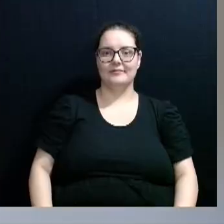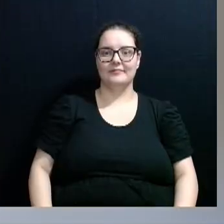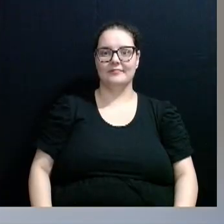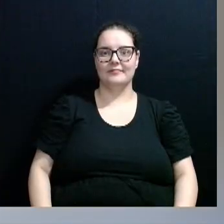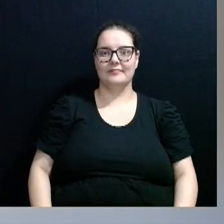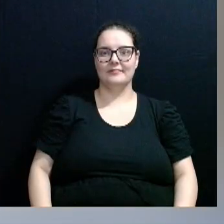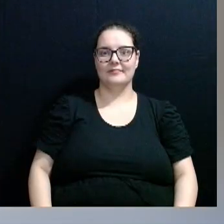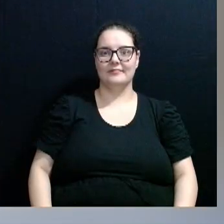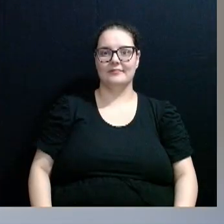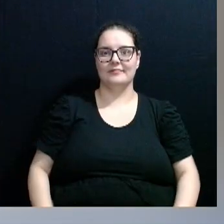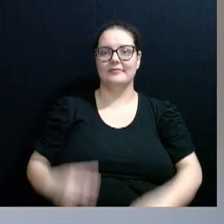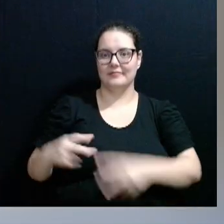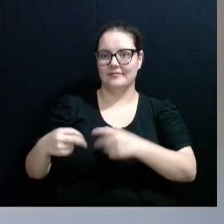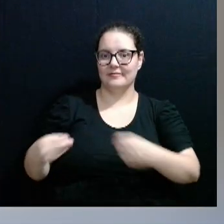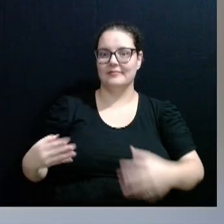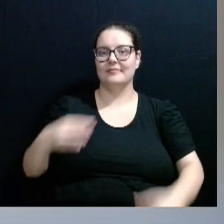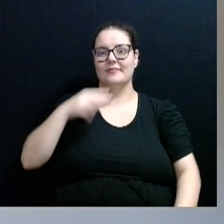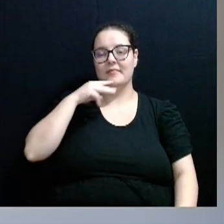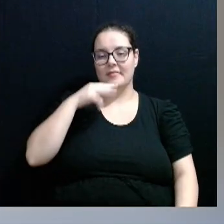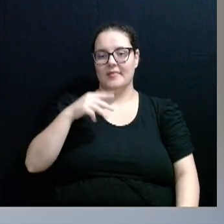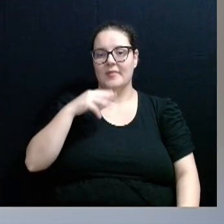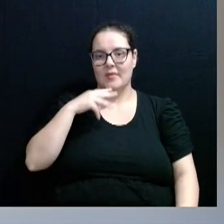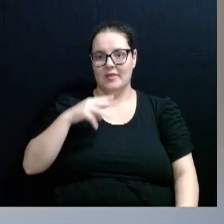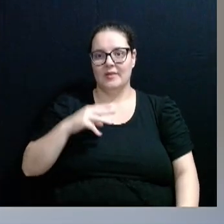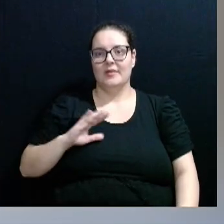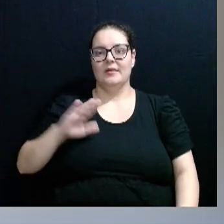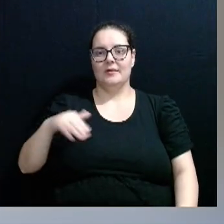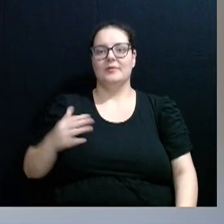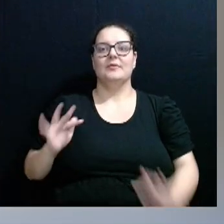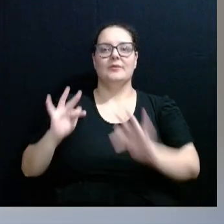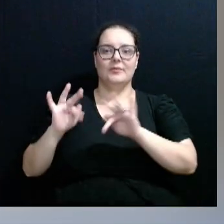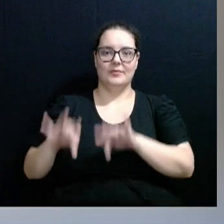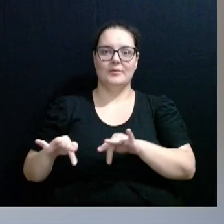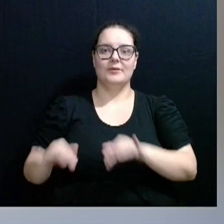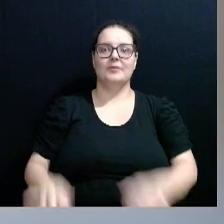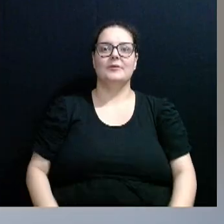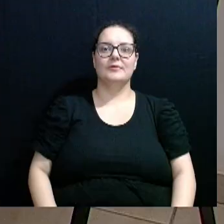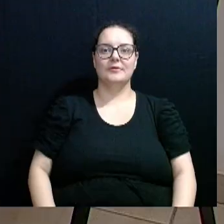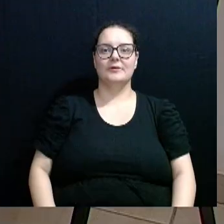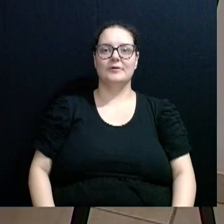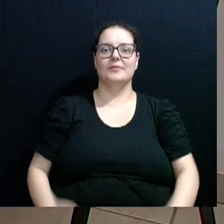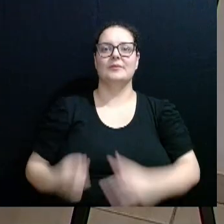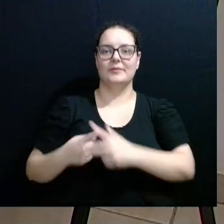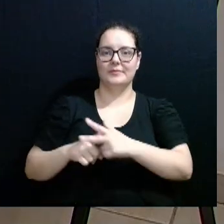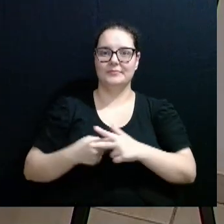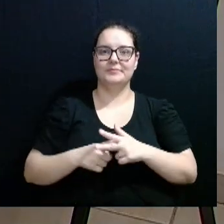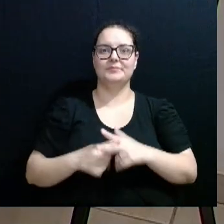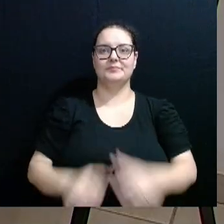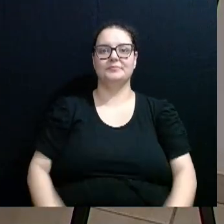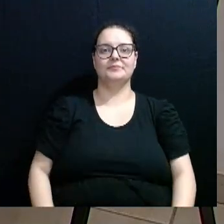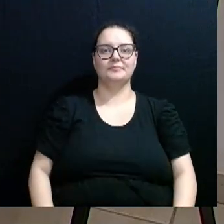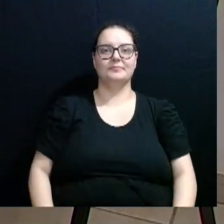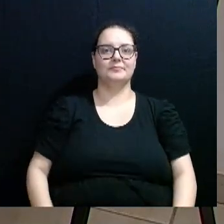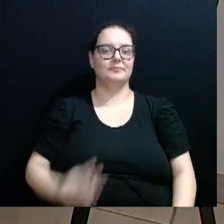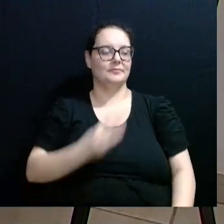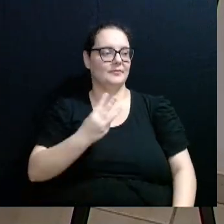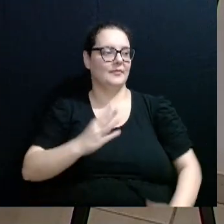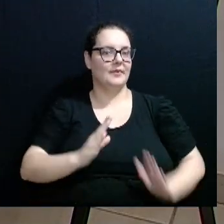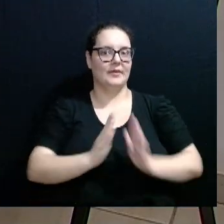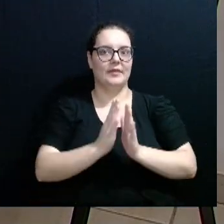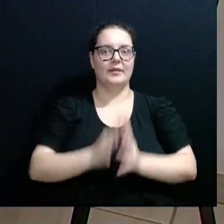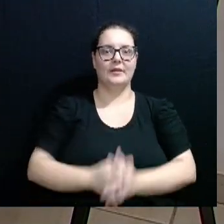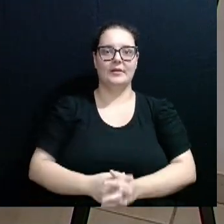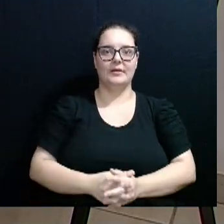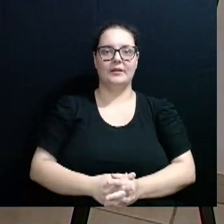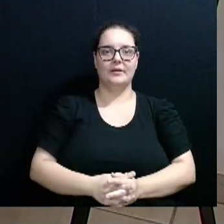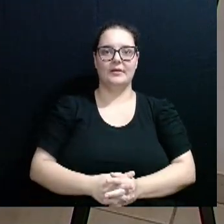inaugurada em março, assim que terminar a reforma. Terceira frente. Você